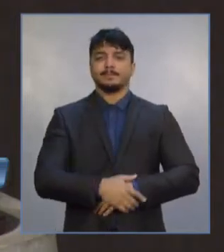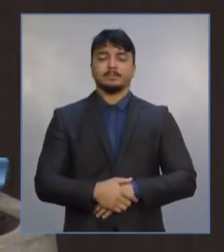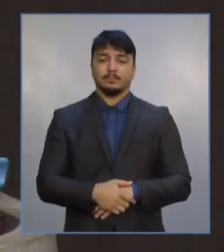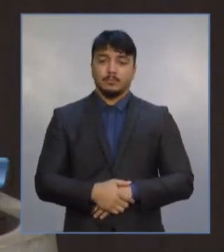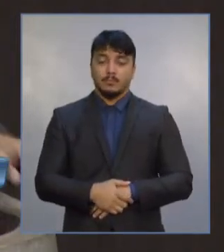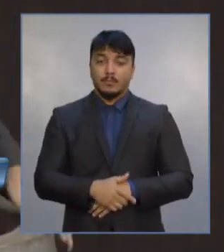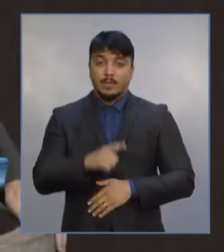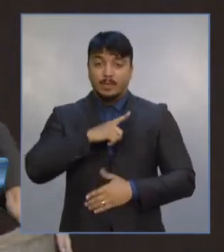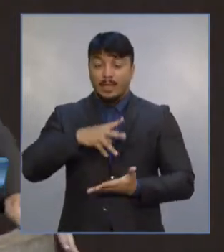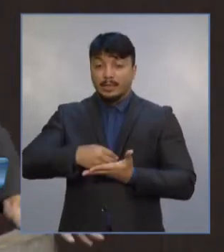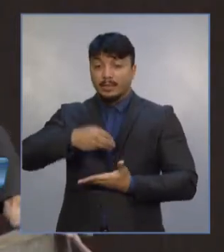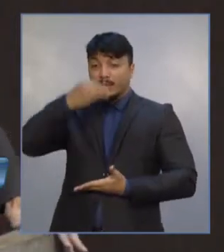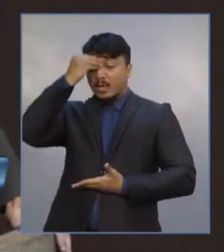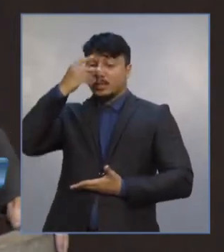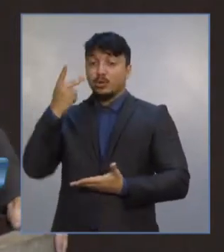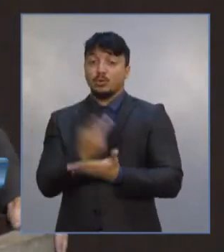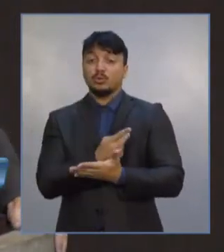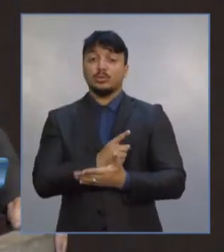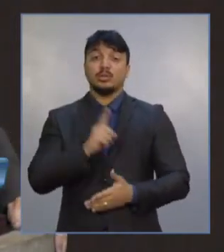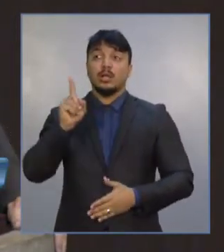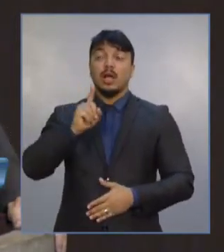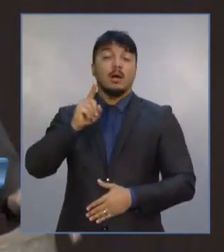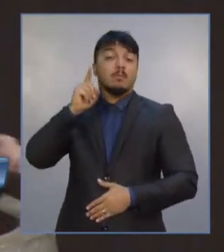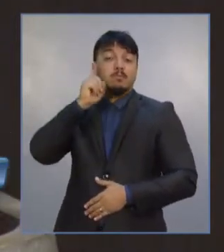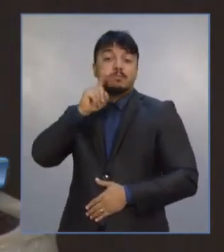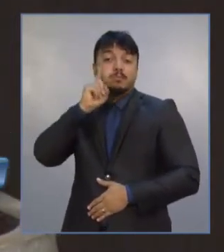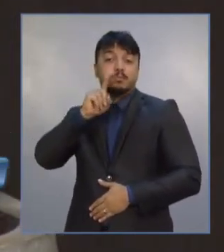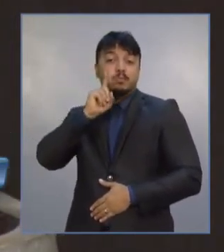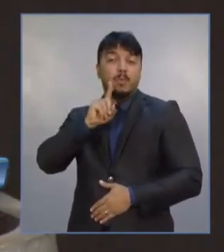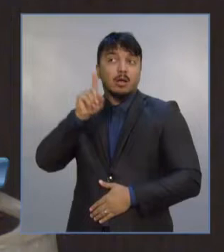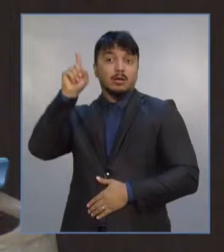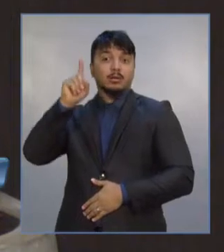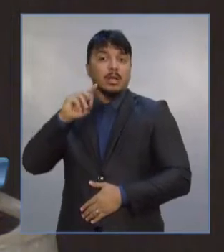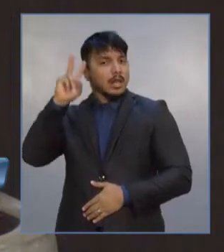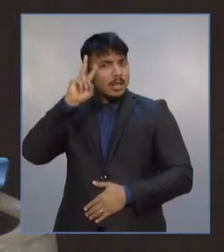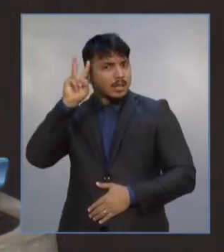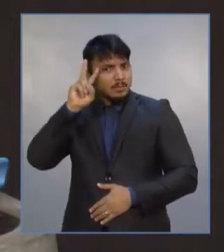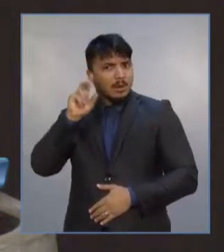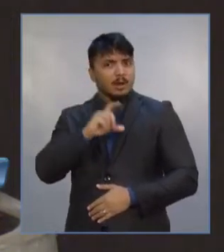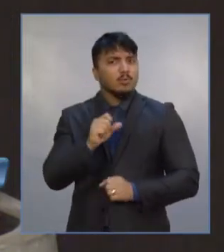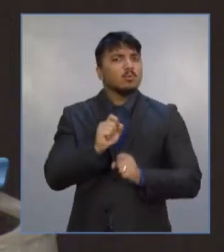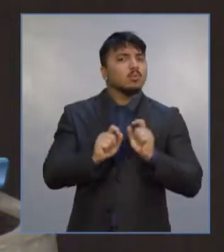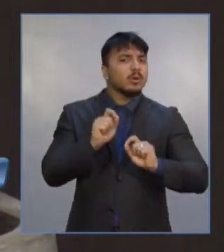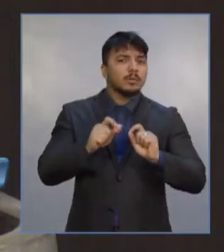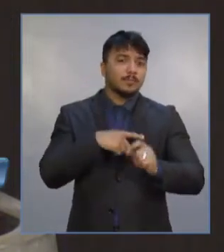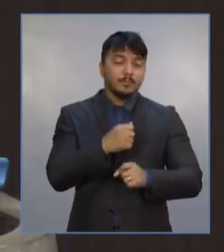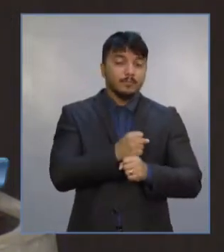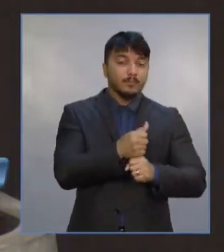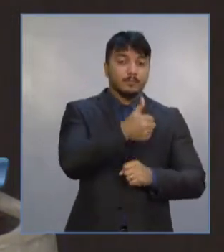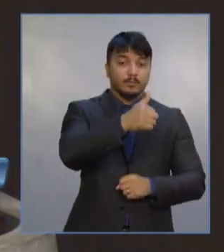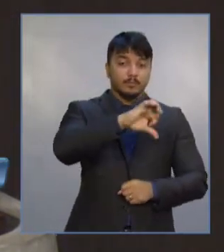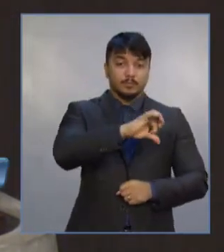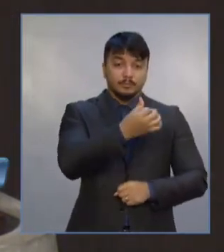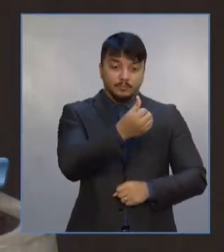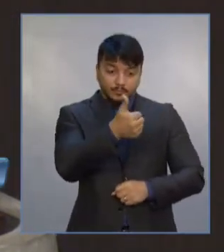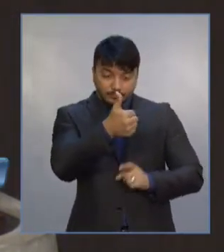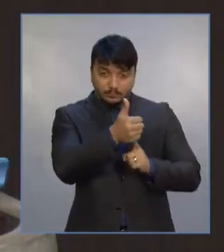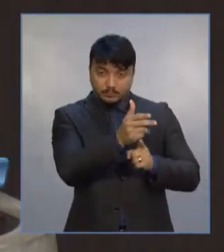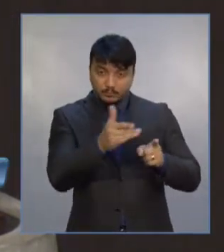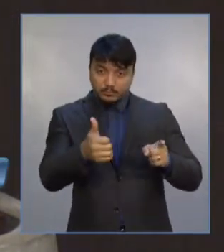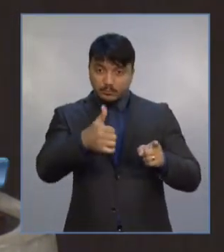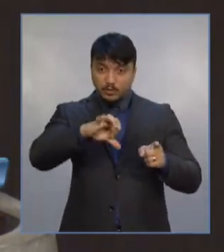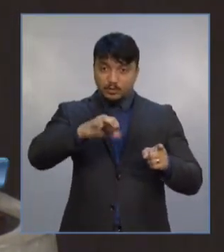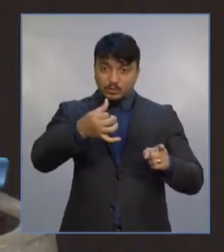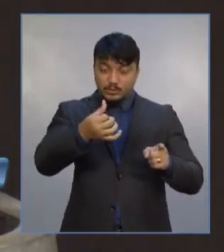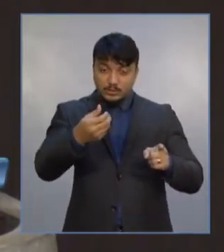Esta tese foi impulsionada pelos norte-americanos. Lembremos que entre 61 e 66, o embaixador